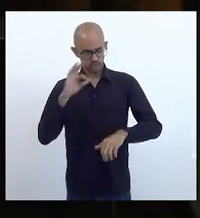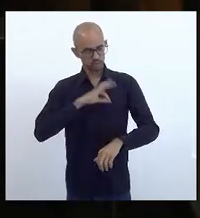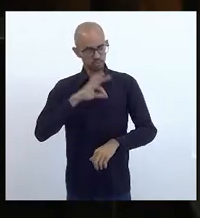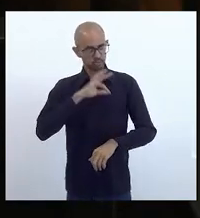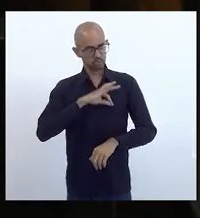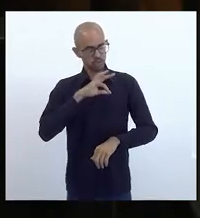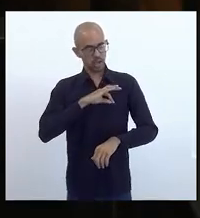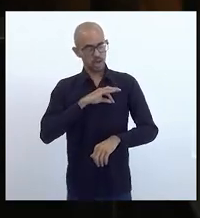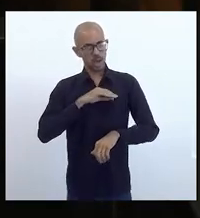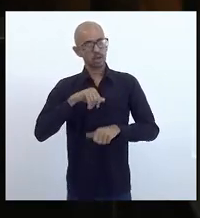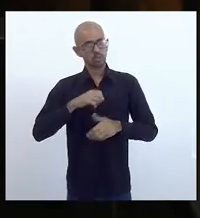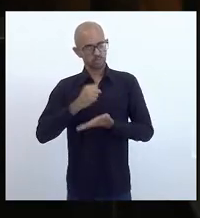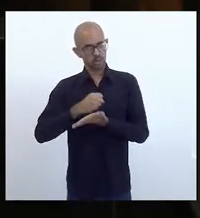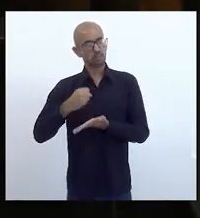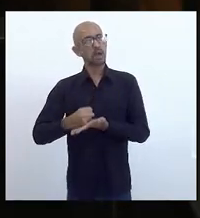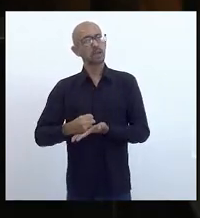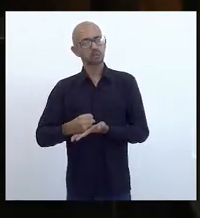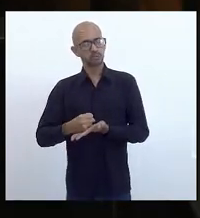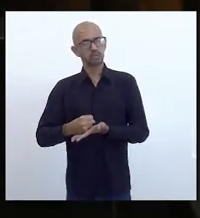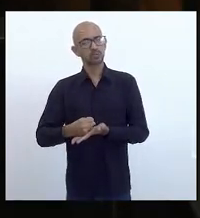que